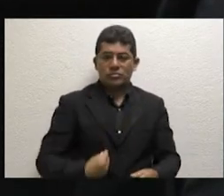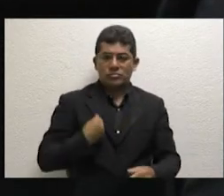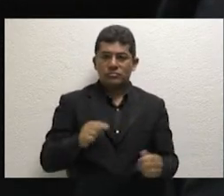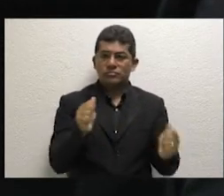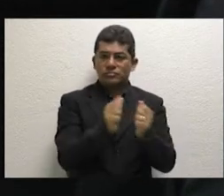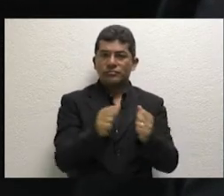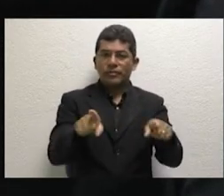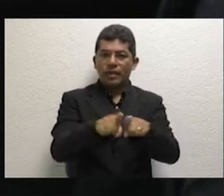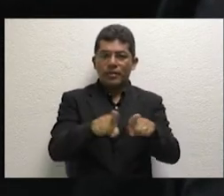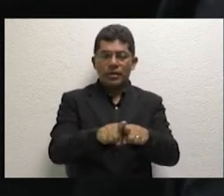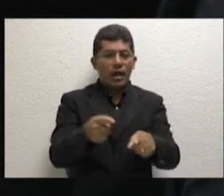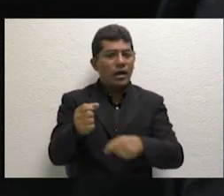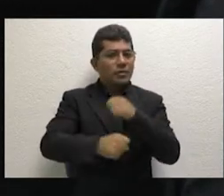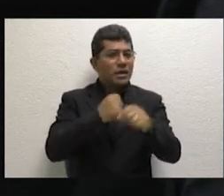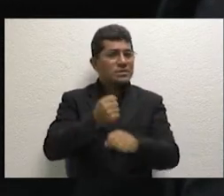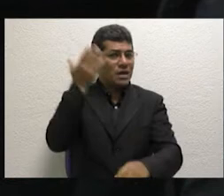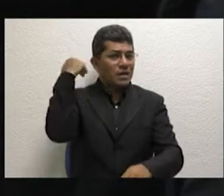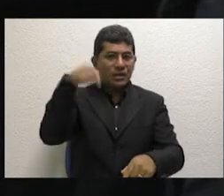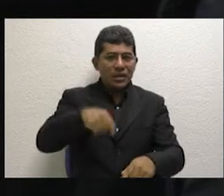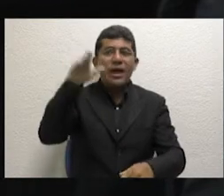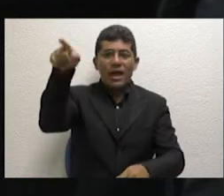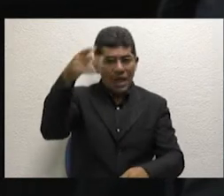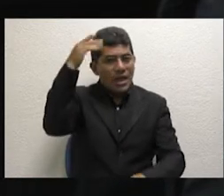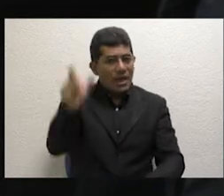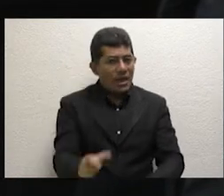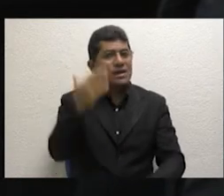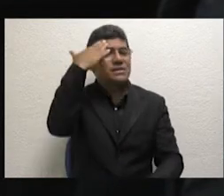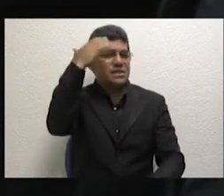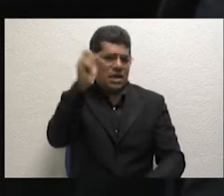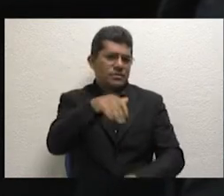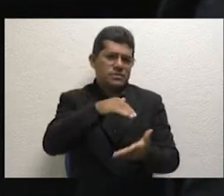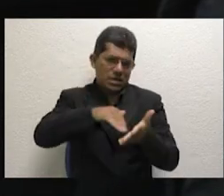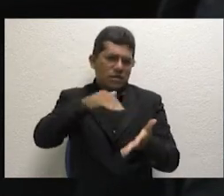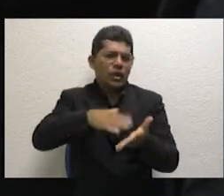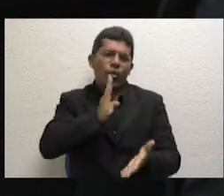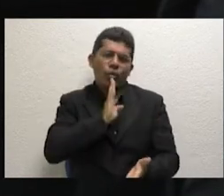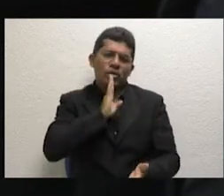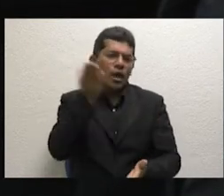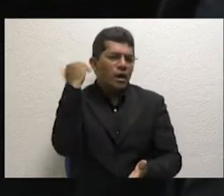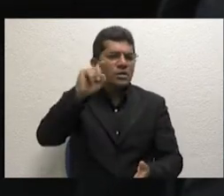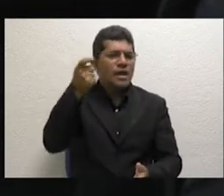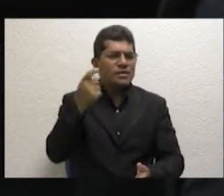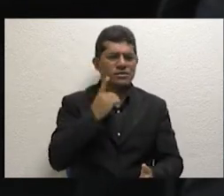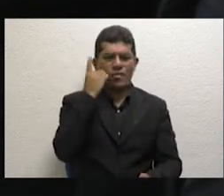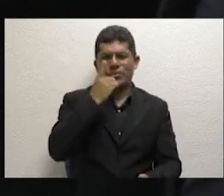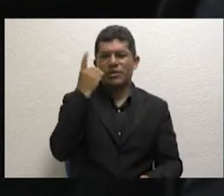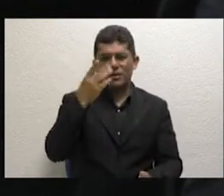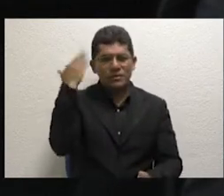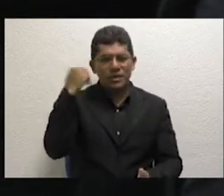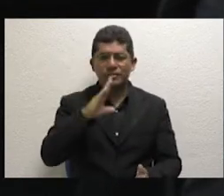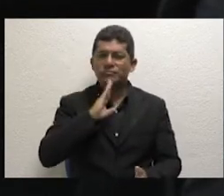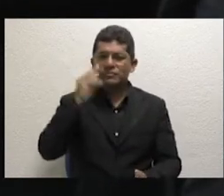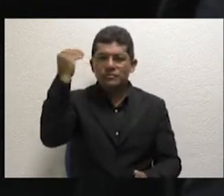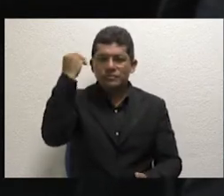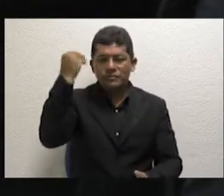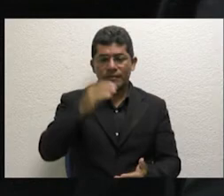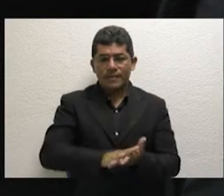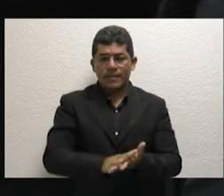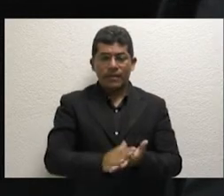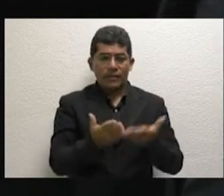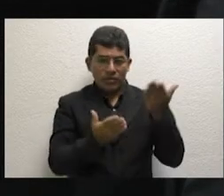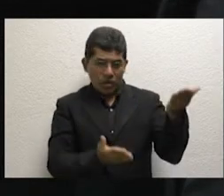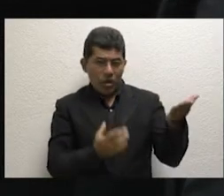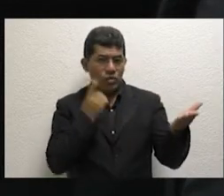ano passado aqui ele sabe a história todinha que ele era deputado então eu vejo o seguinte o meu querido